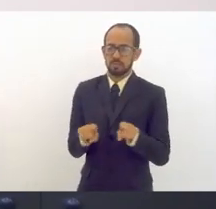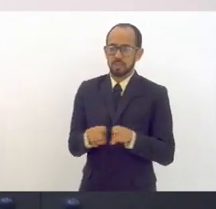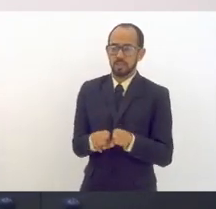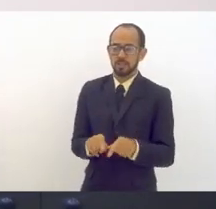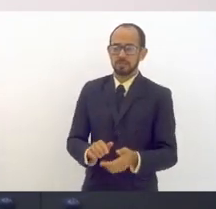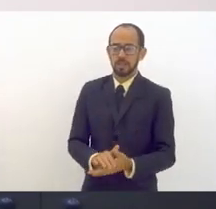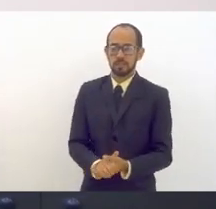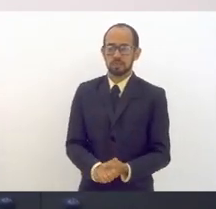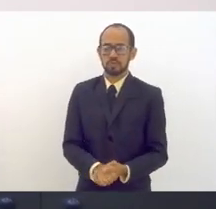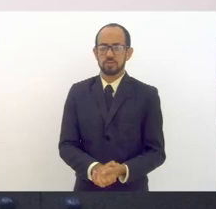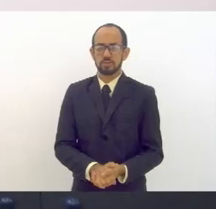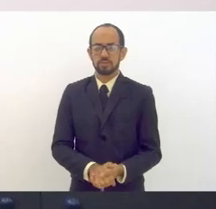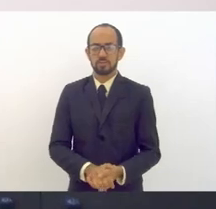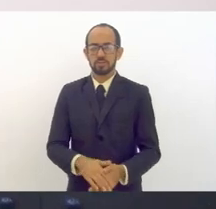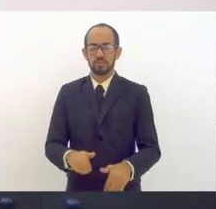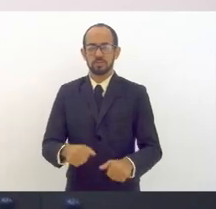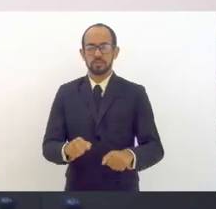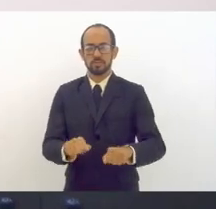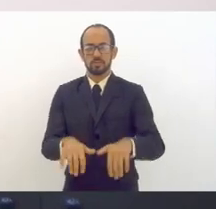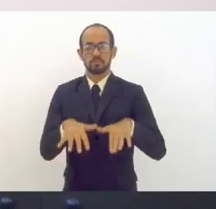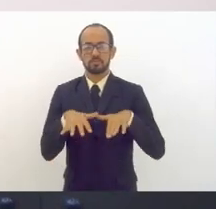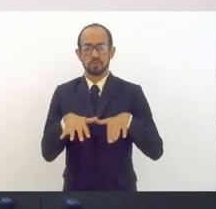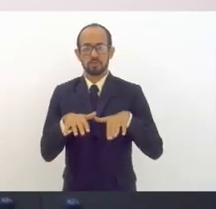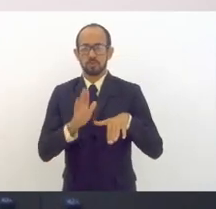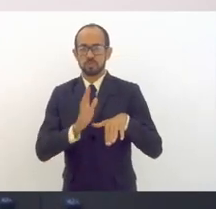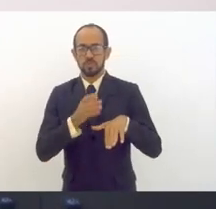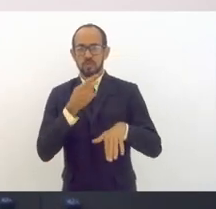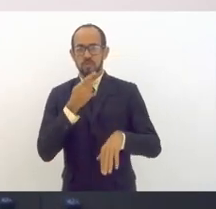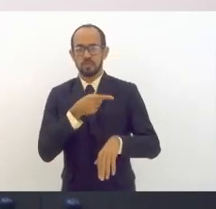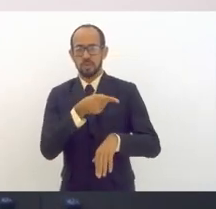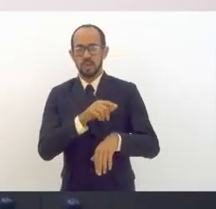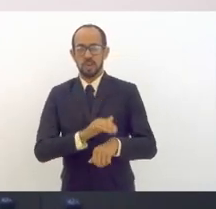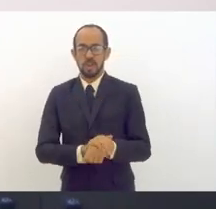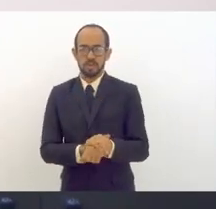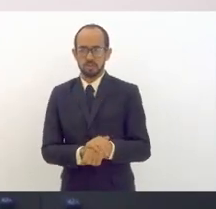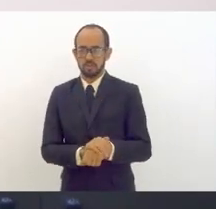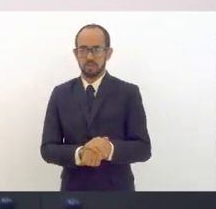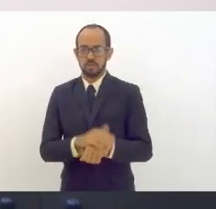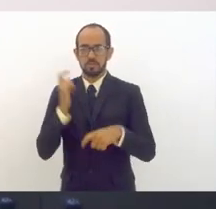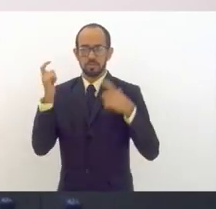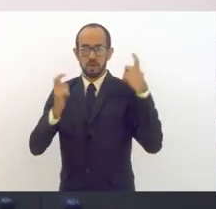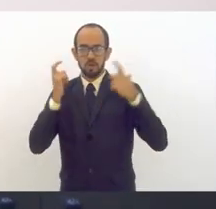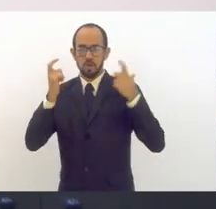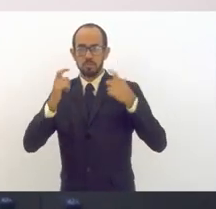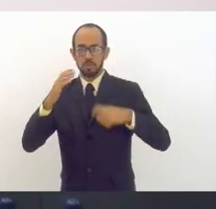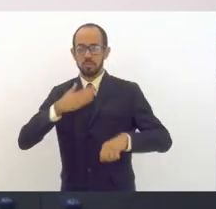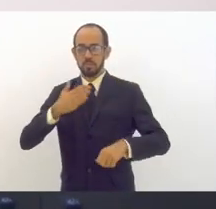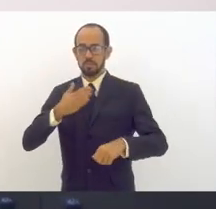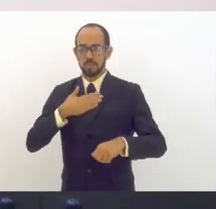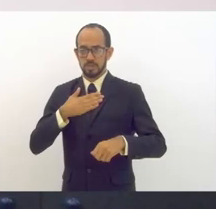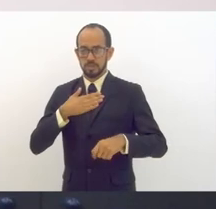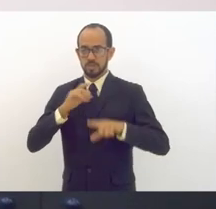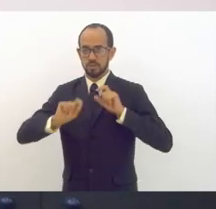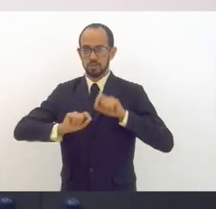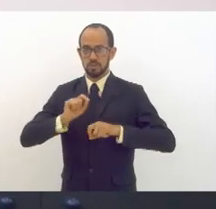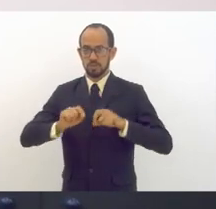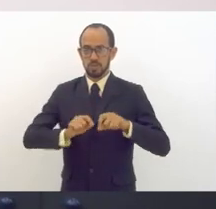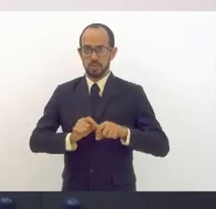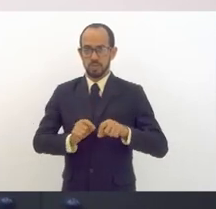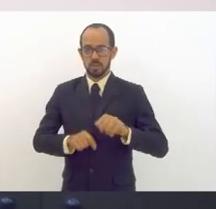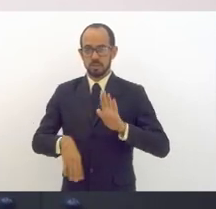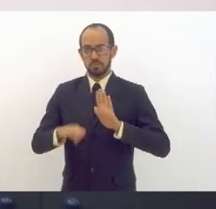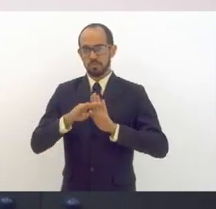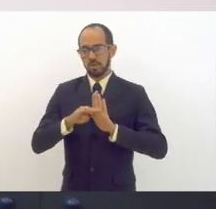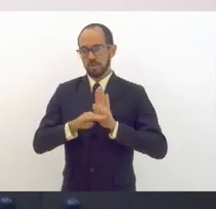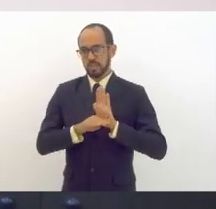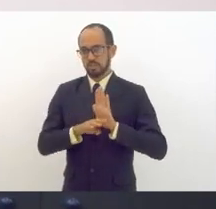insistir no ponto que já foi mencionado. Me preocupa muito que a gente possa ter um processo que não é de agora,